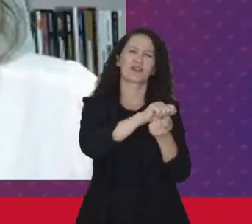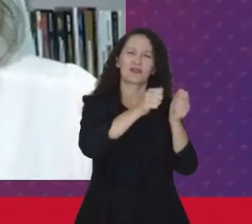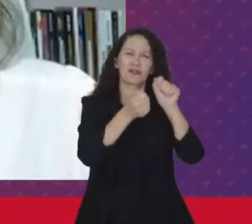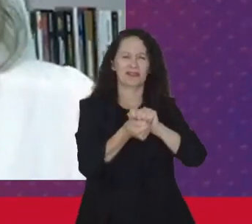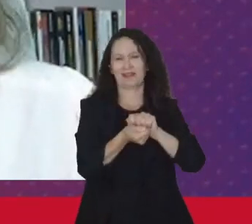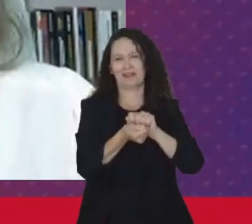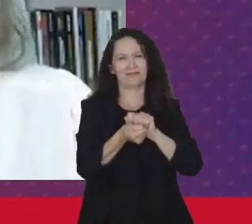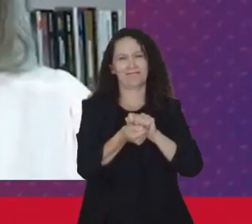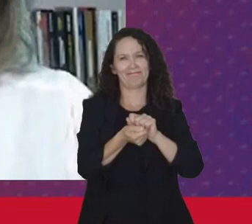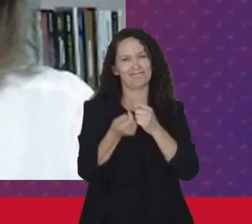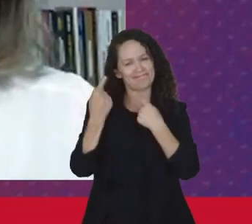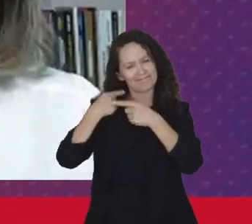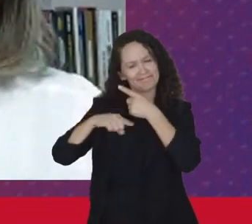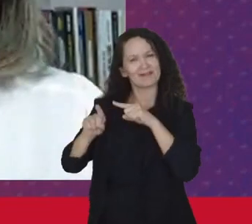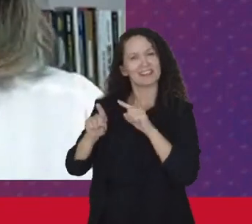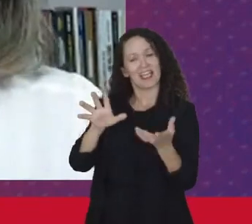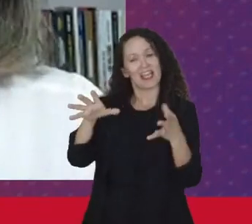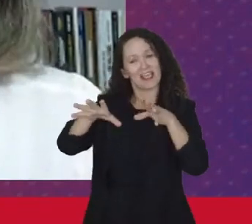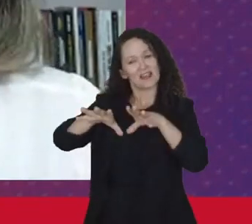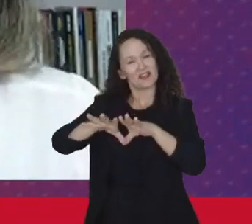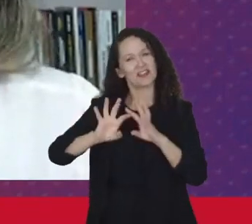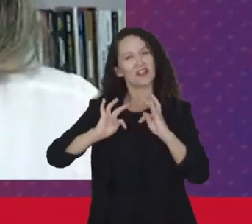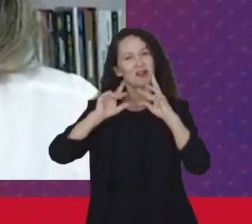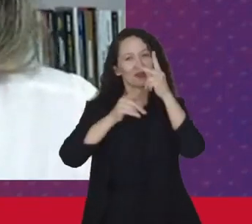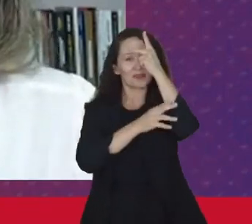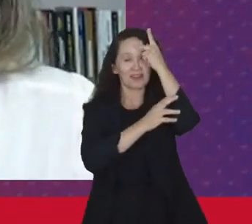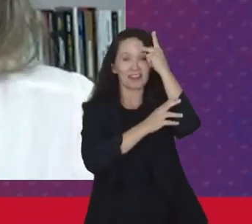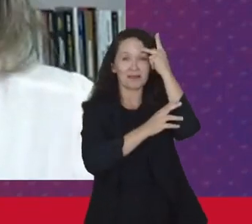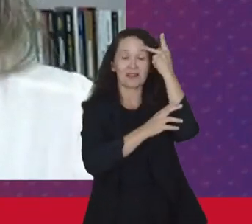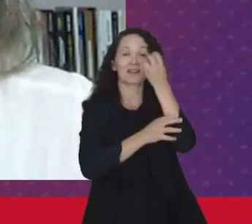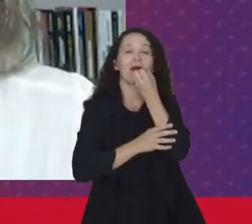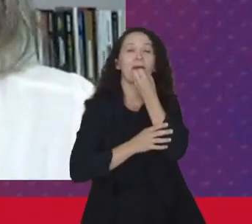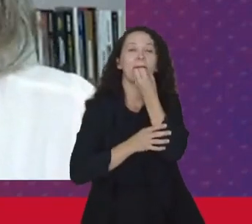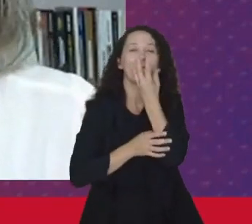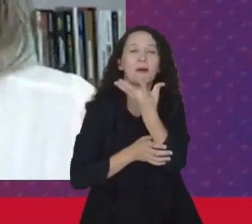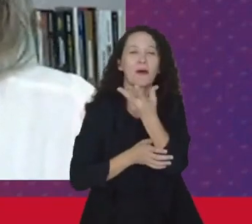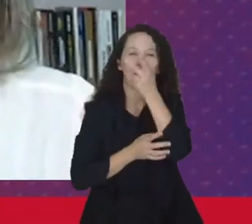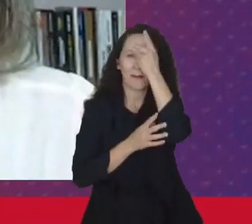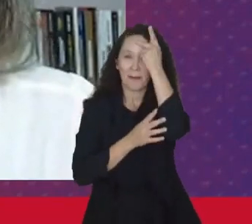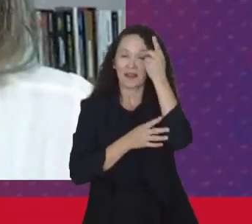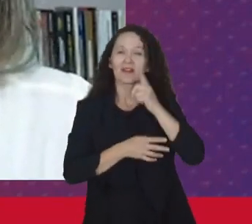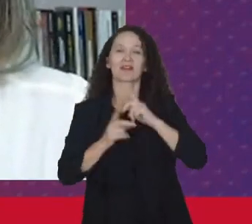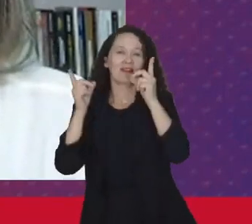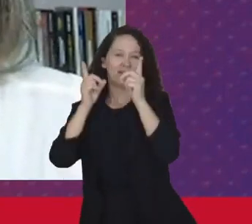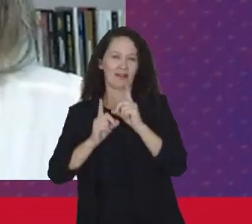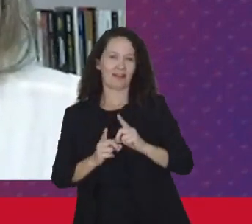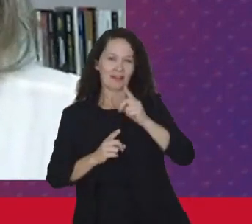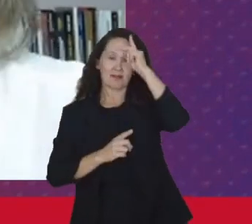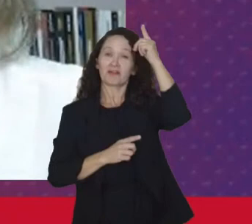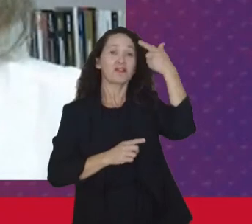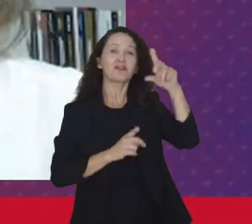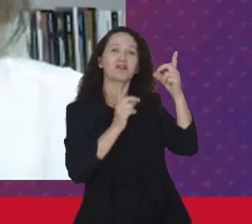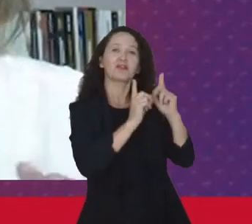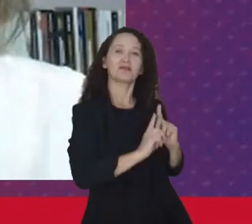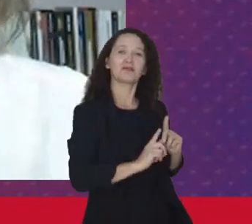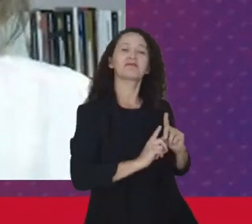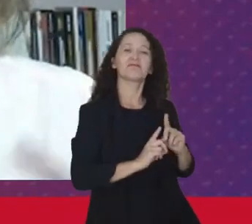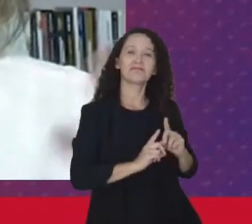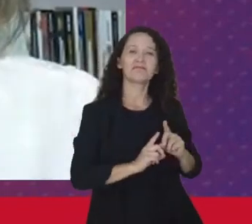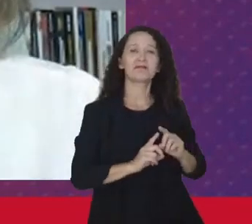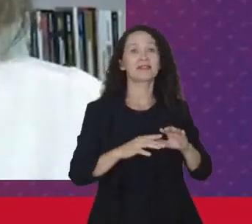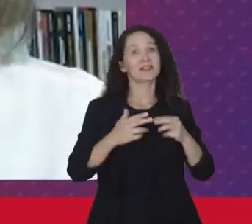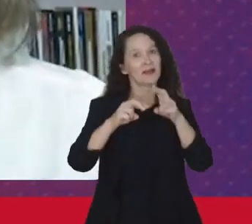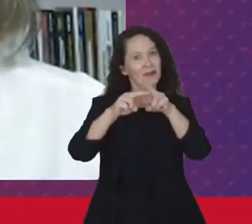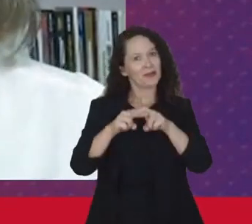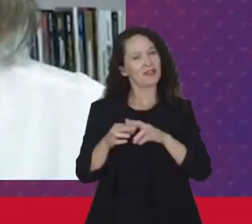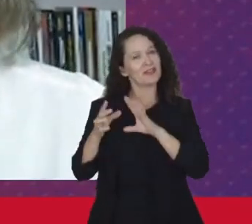que a inclusão beneficia a todas as pessoas, pessoas com e sem deficiência. Então, é